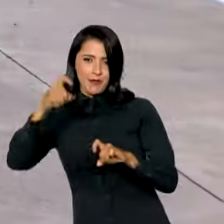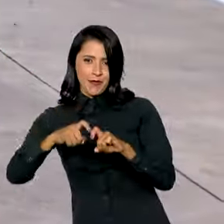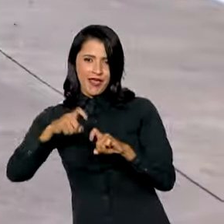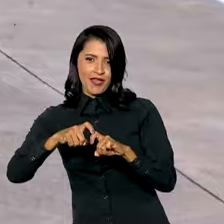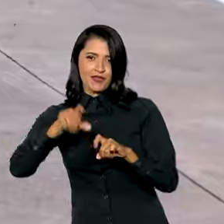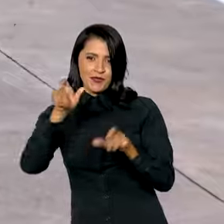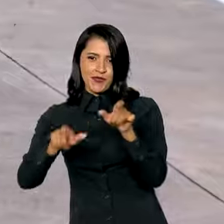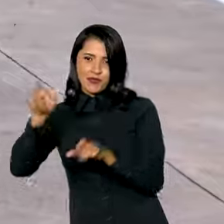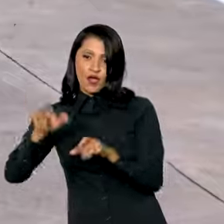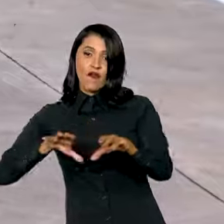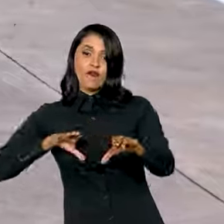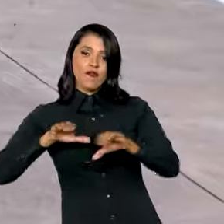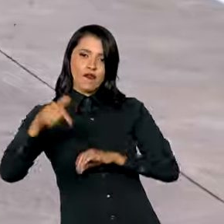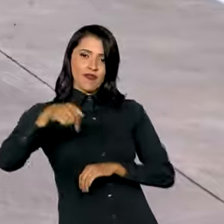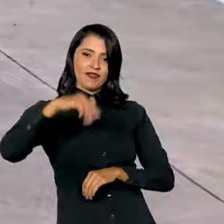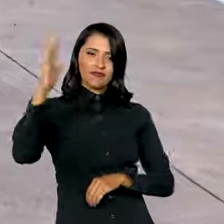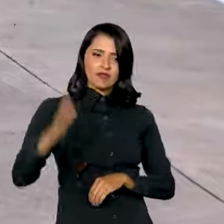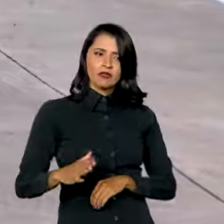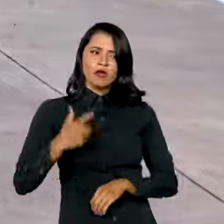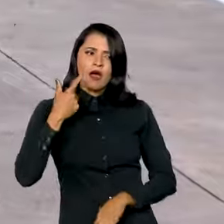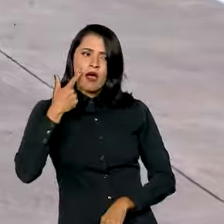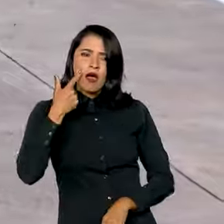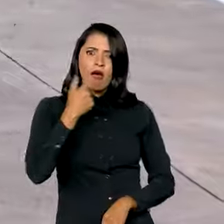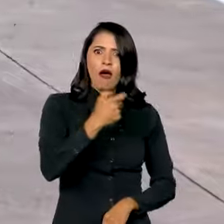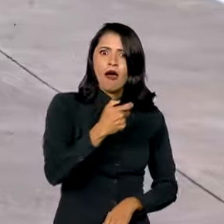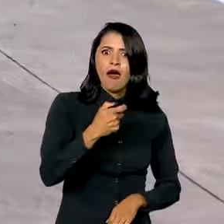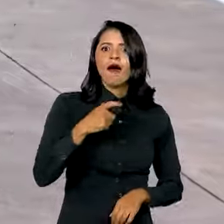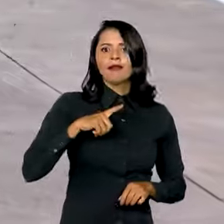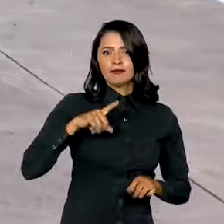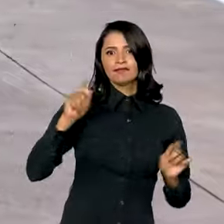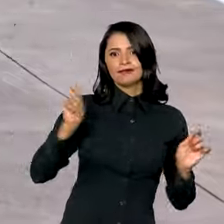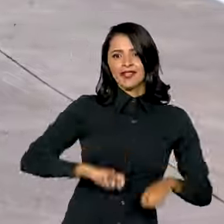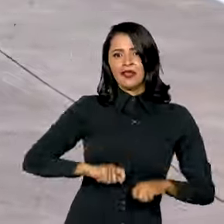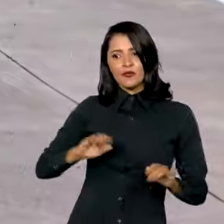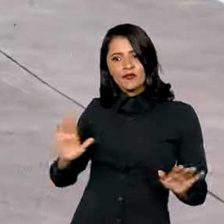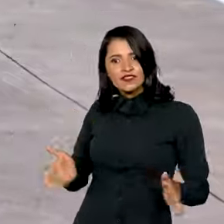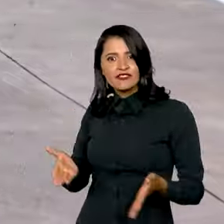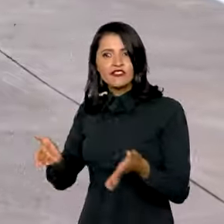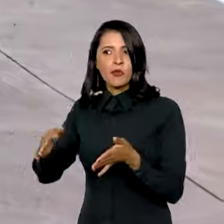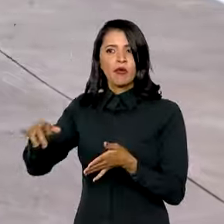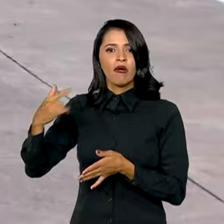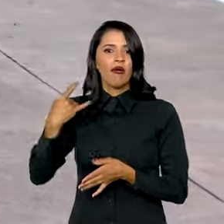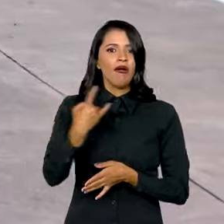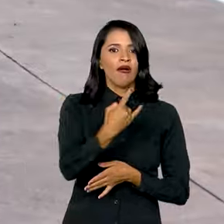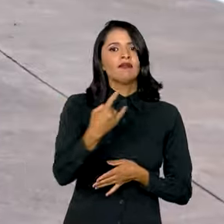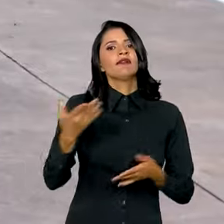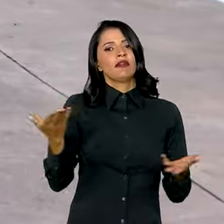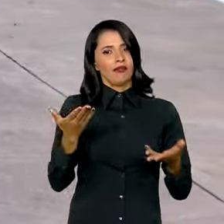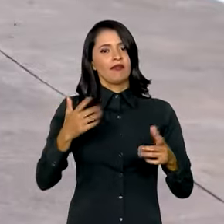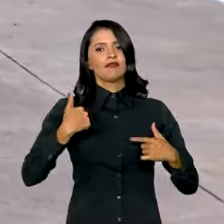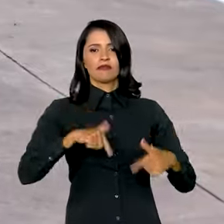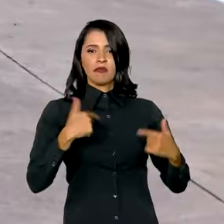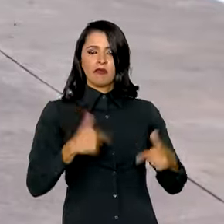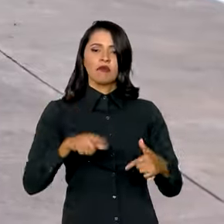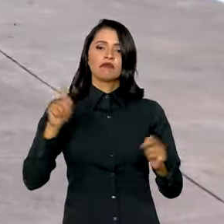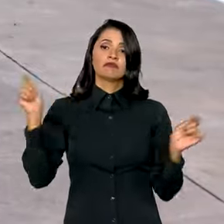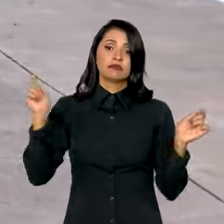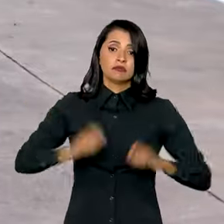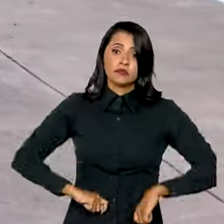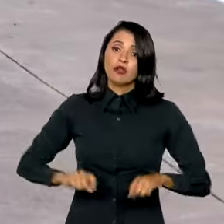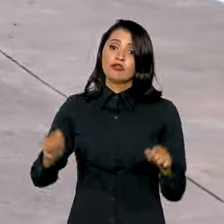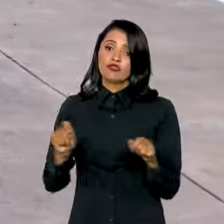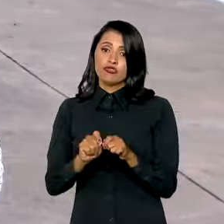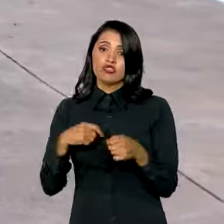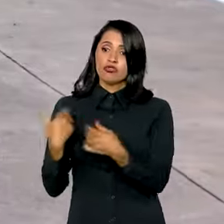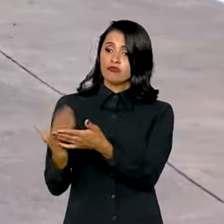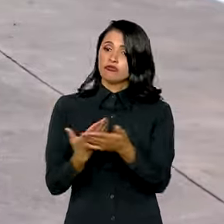estão mais interessados no programa. Entre os incentivos para atrair esses profissionais está a possibilidade de fazer uma